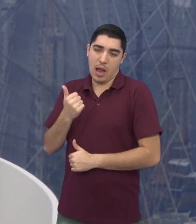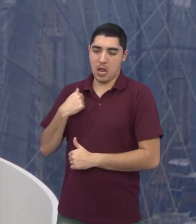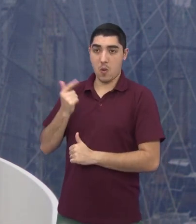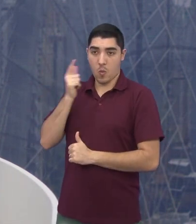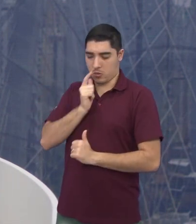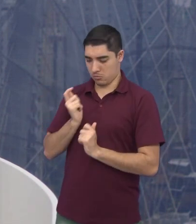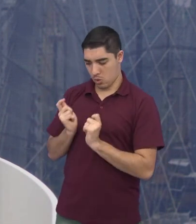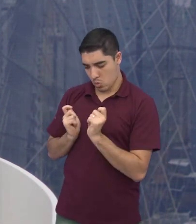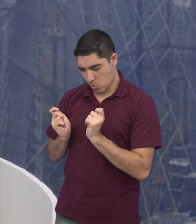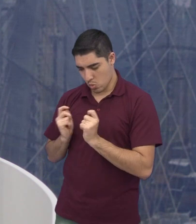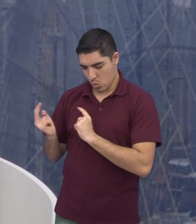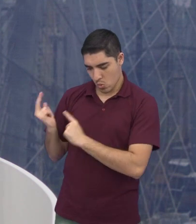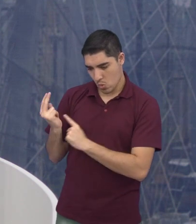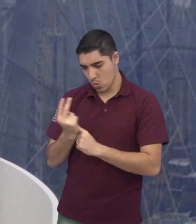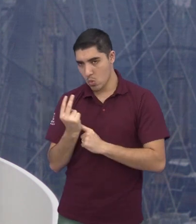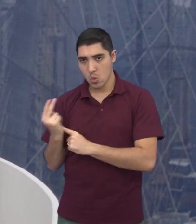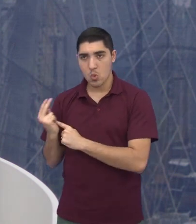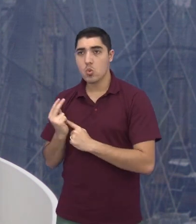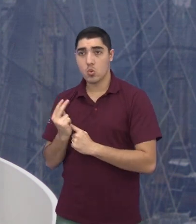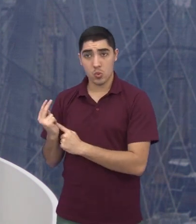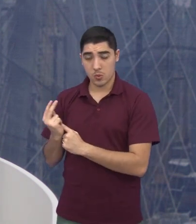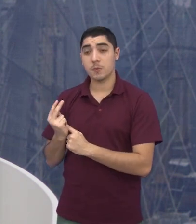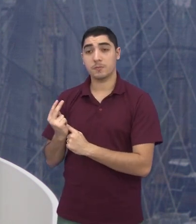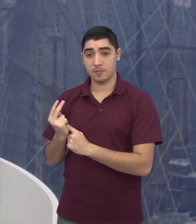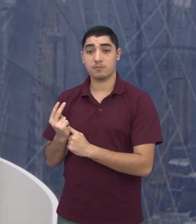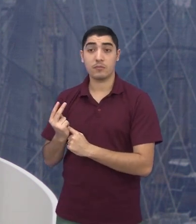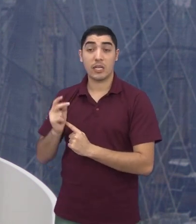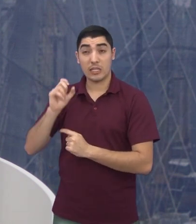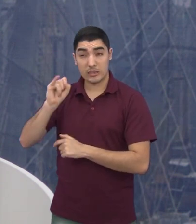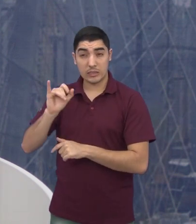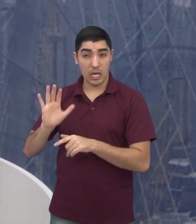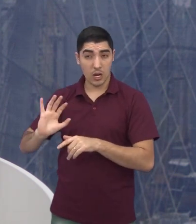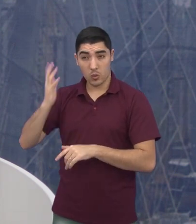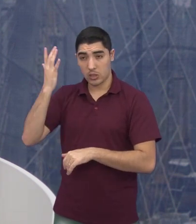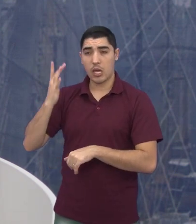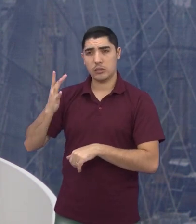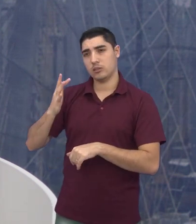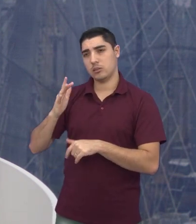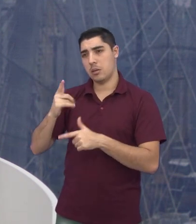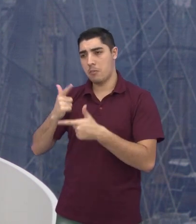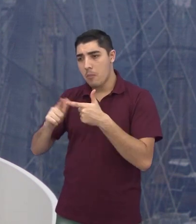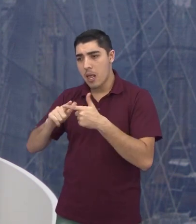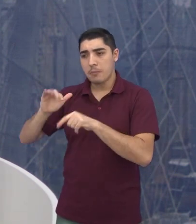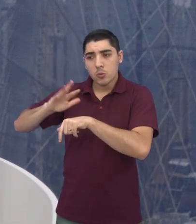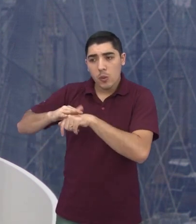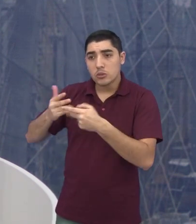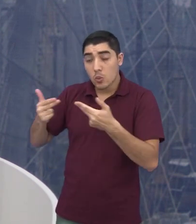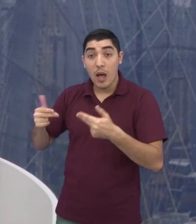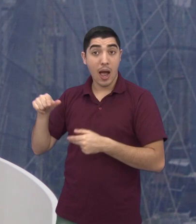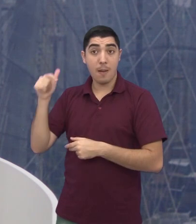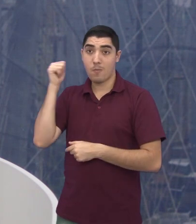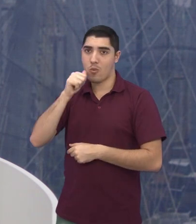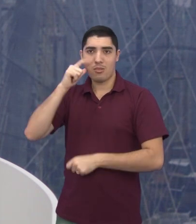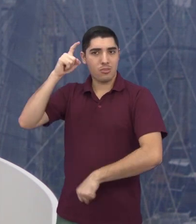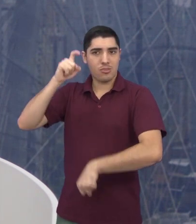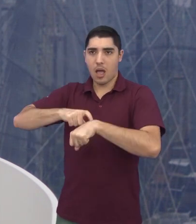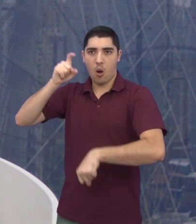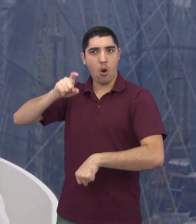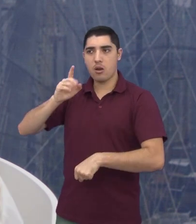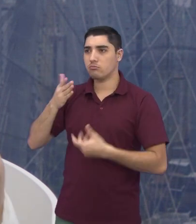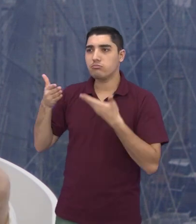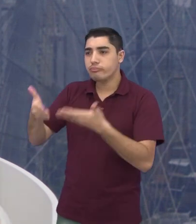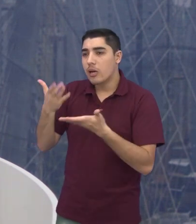prevenir e também ter ações curativas. Quando tem uma patologia, uma situação, a mulher geralmente já corre para resolver isso, para